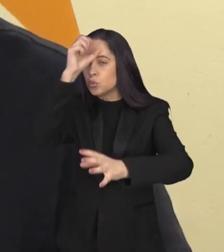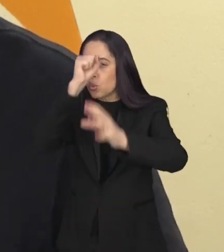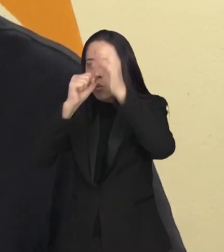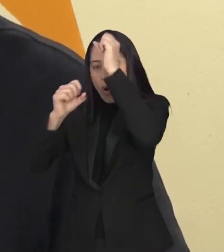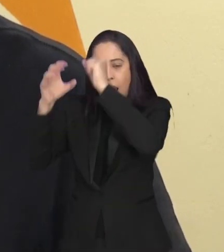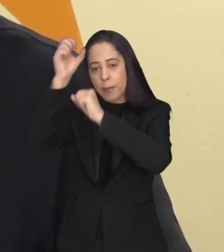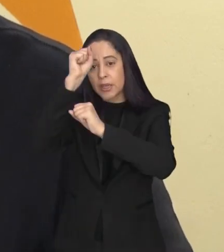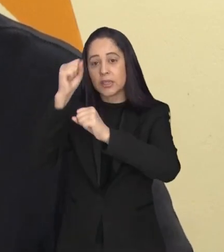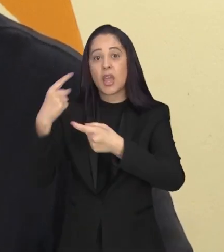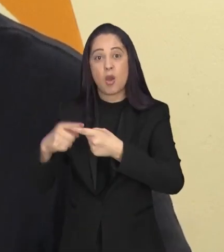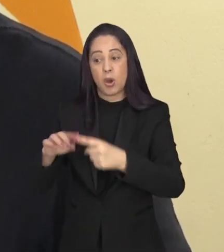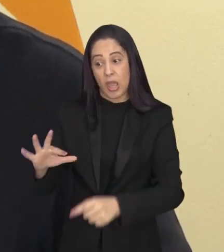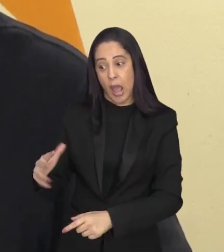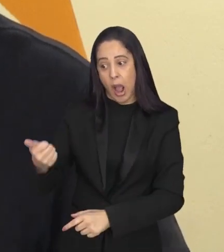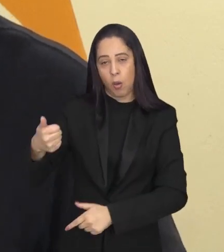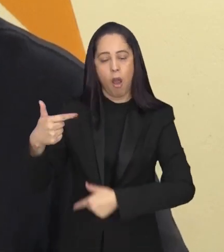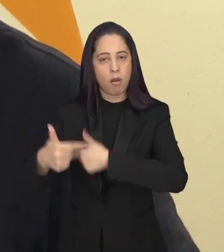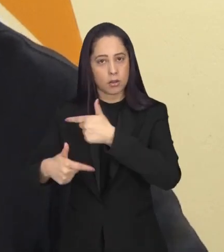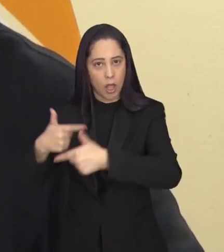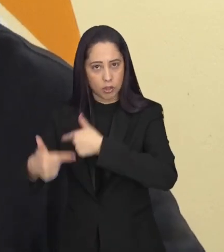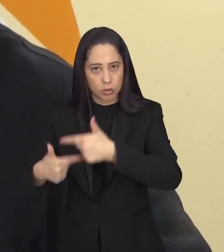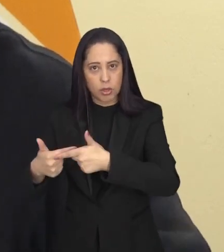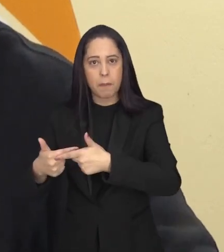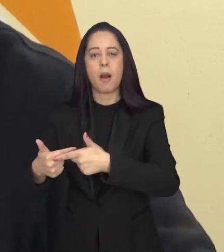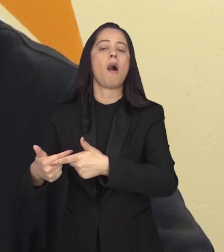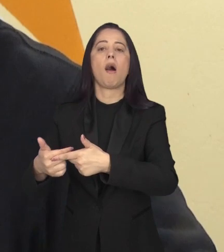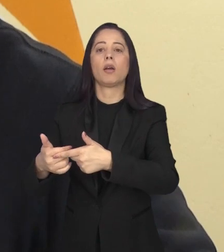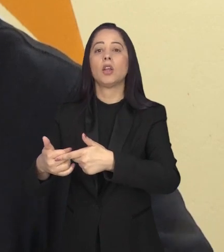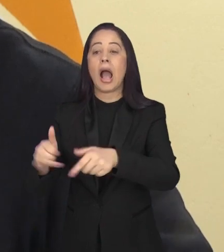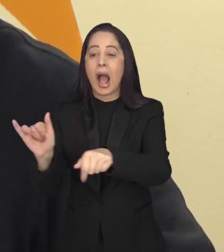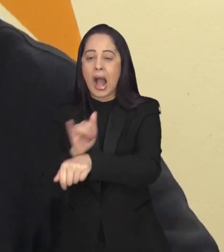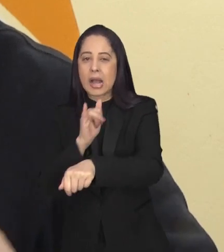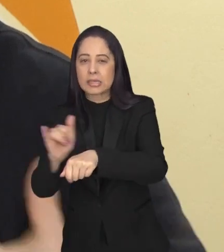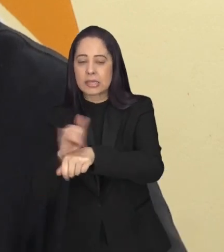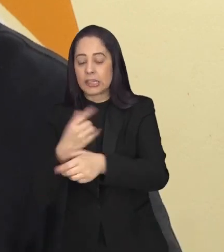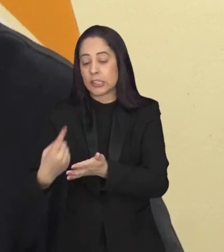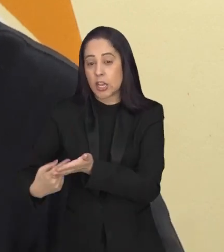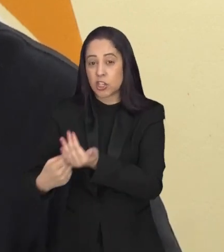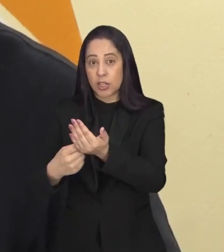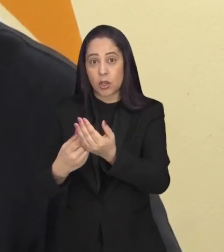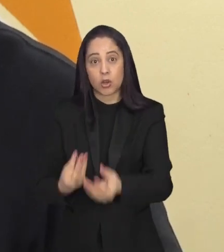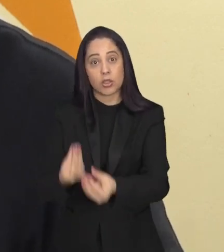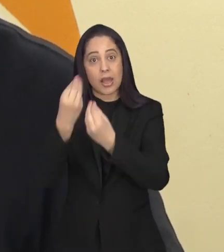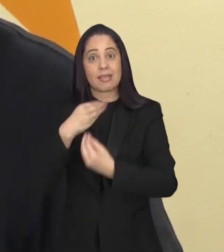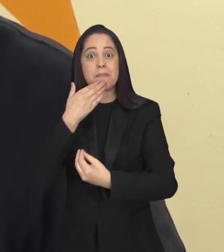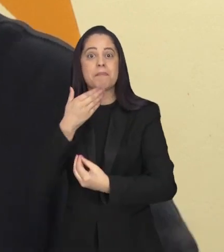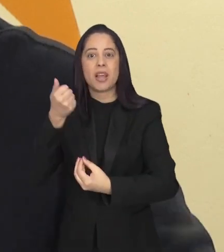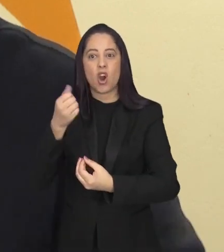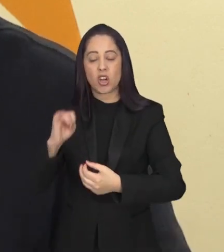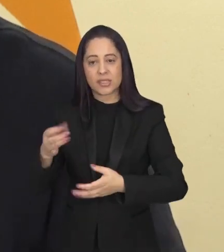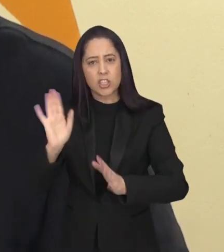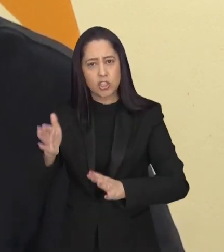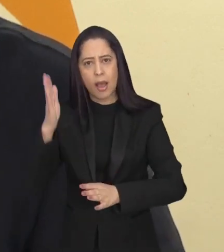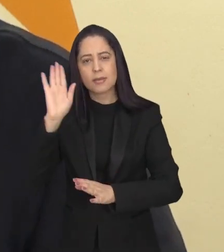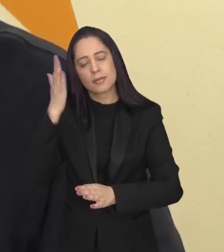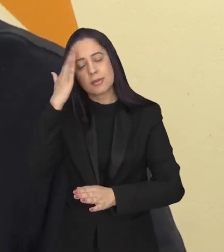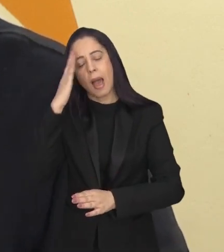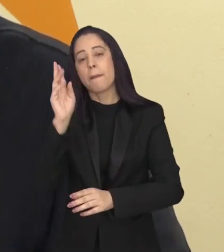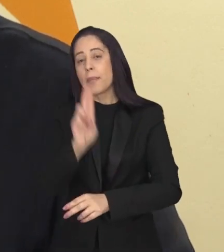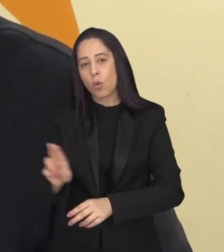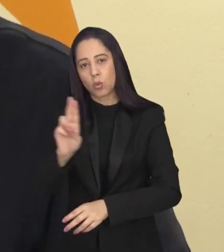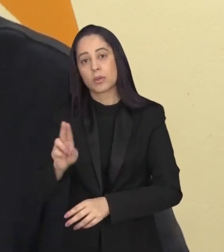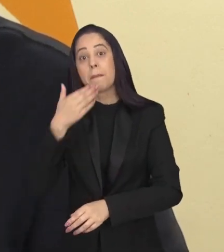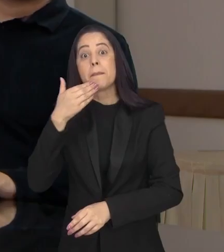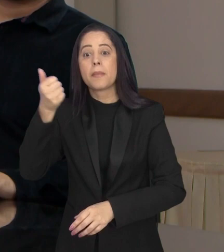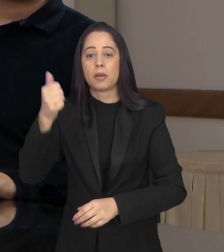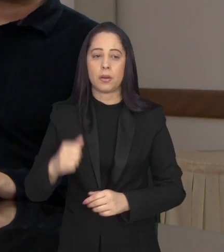aprofundar, porque a qualidade do serviço, as ferramentas, elas vão te dar melhores resultados se você já tem conhecimento na área, que se você